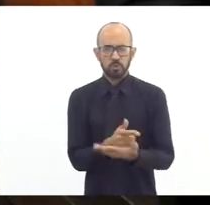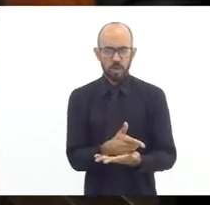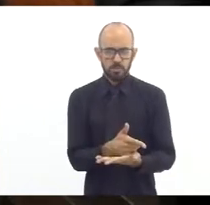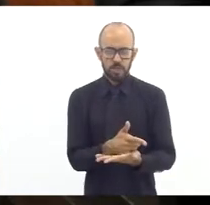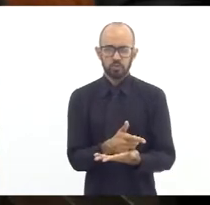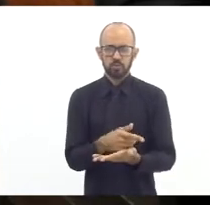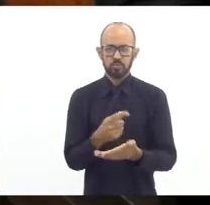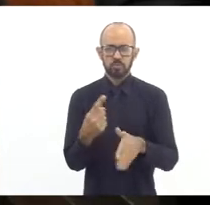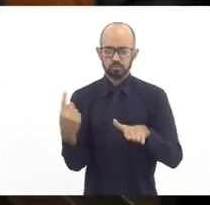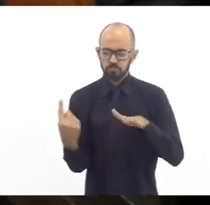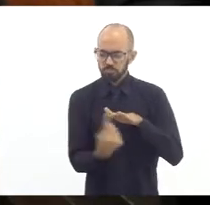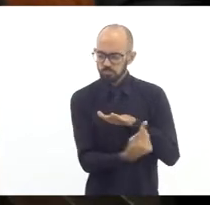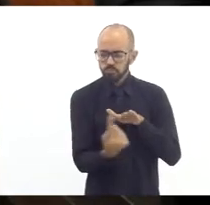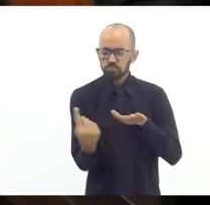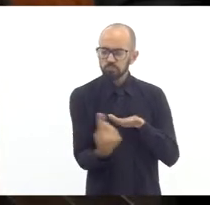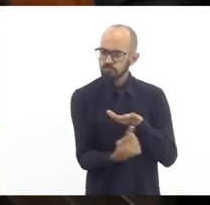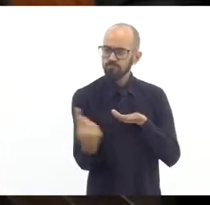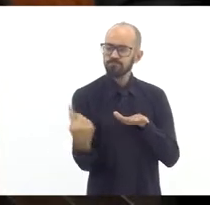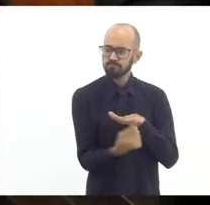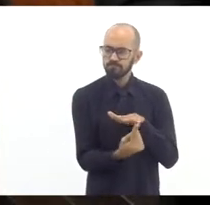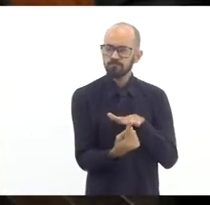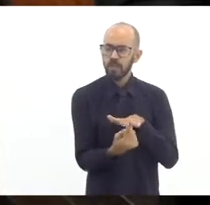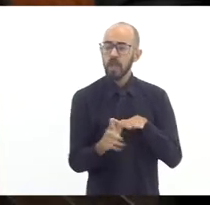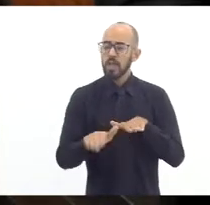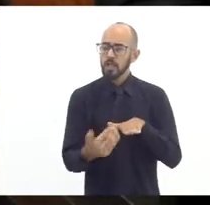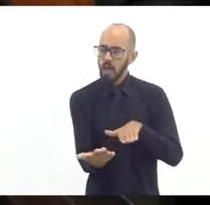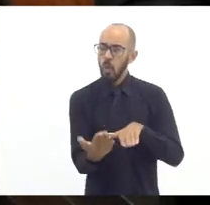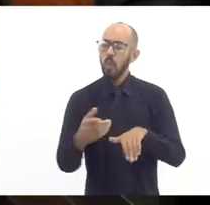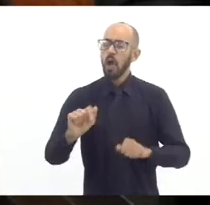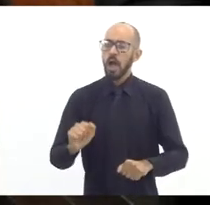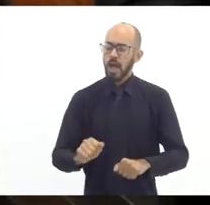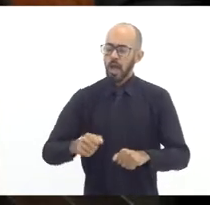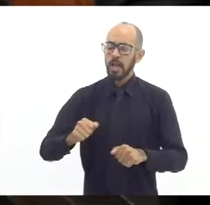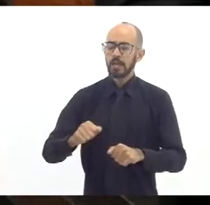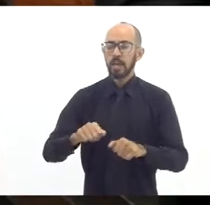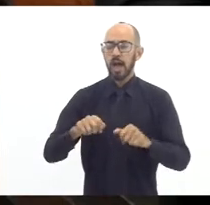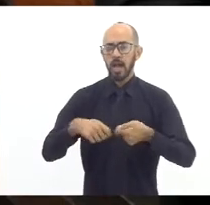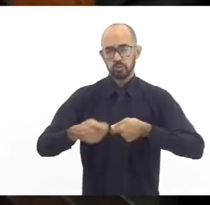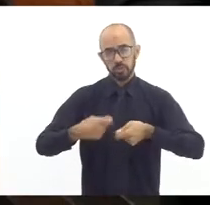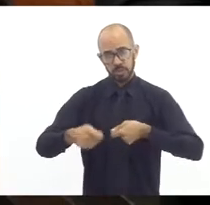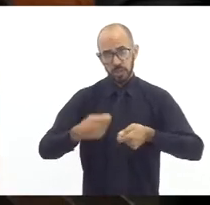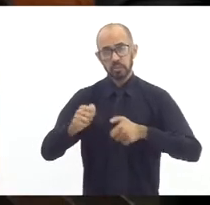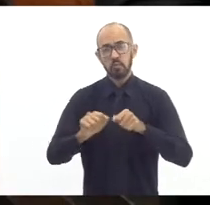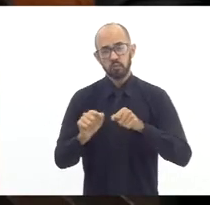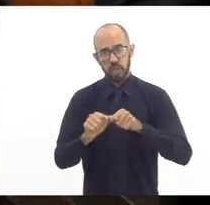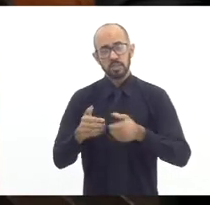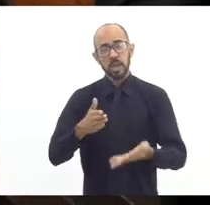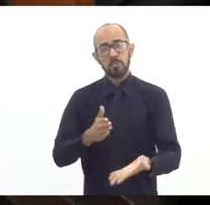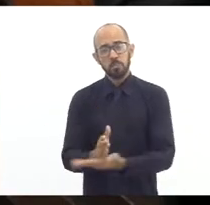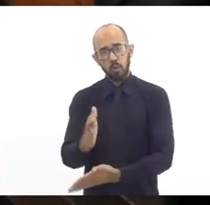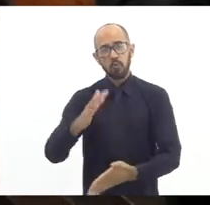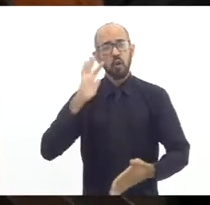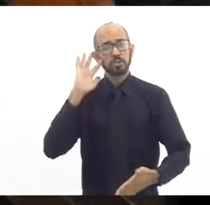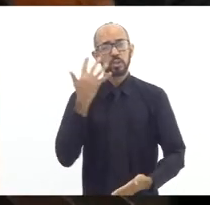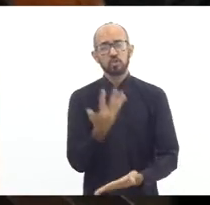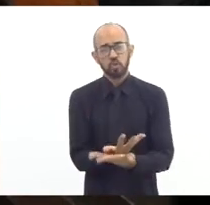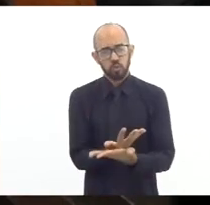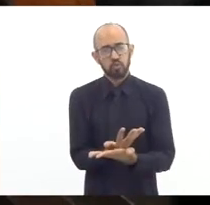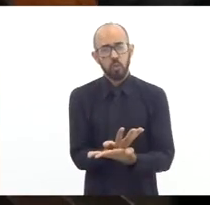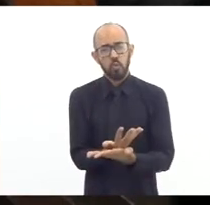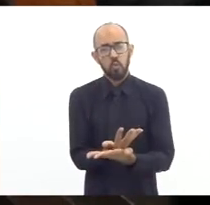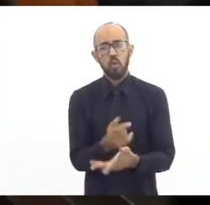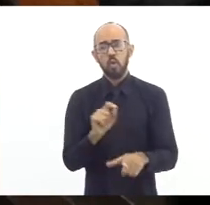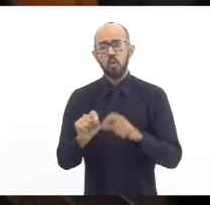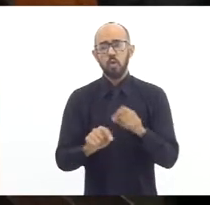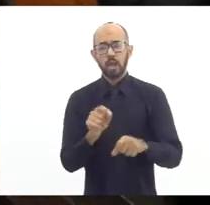usuários. A agência elaborou essa resolução e aprovou essa resolução. Deixar claro